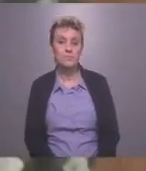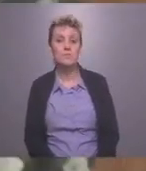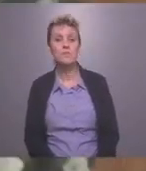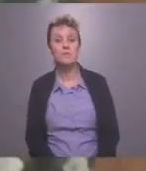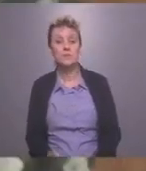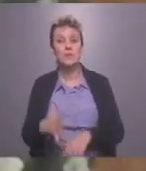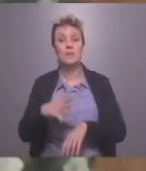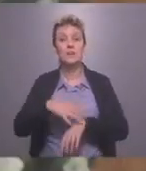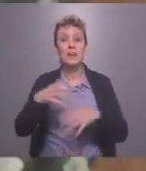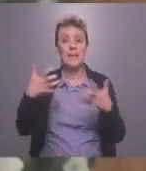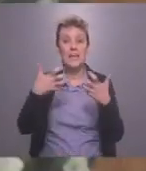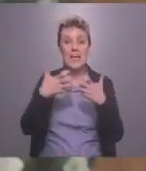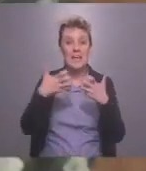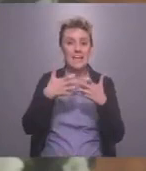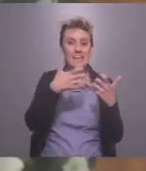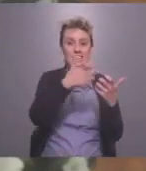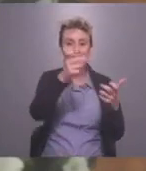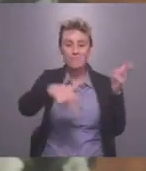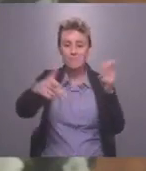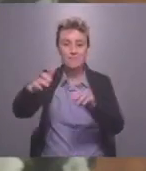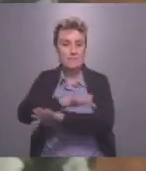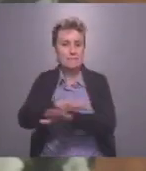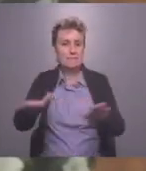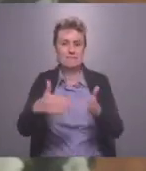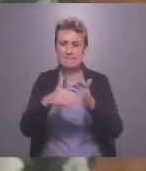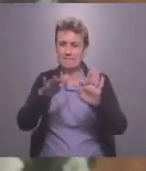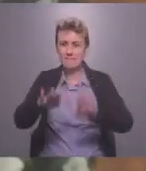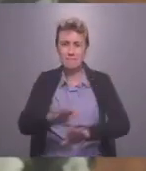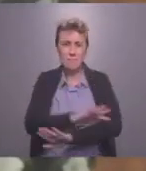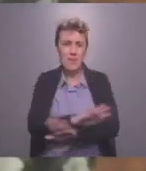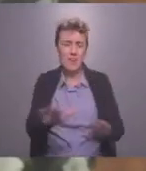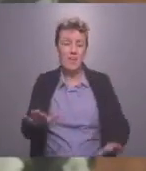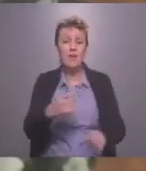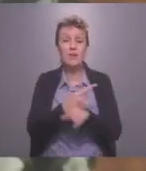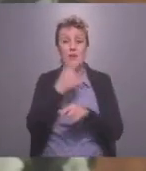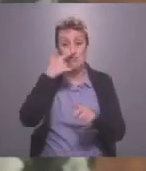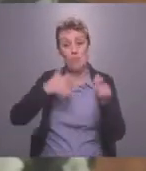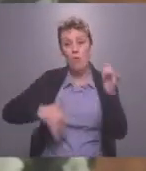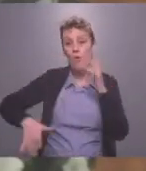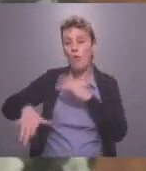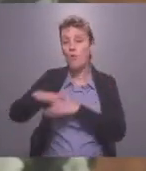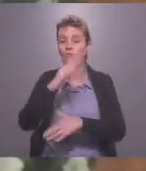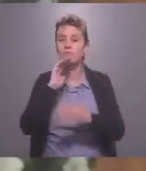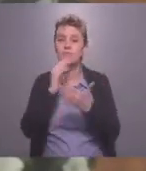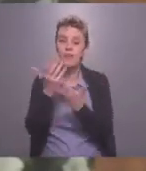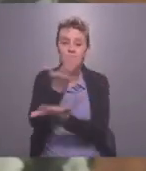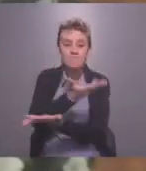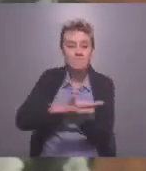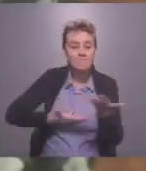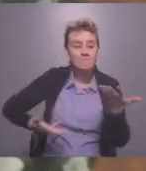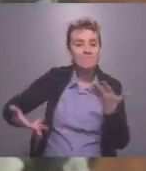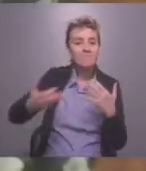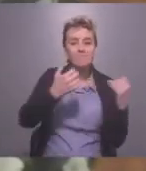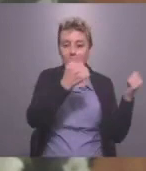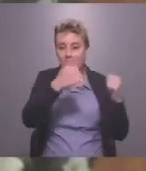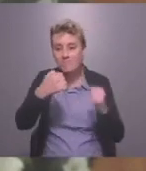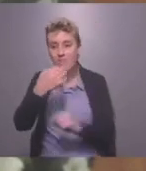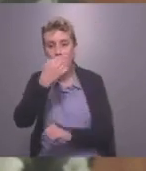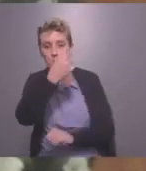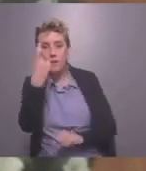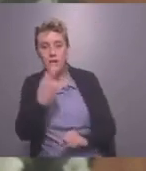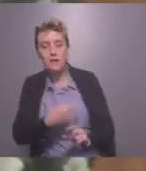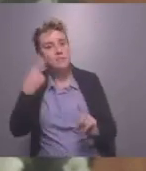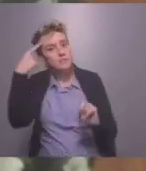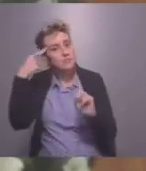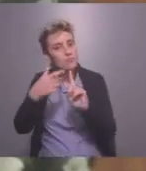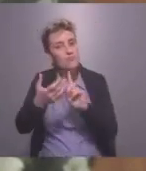Para que cessem as guerras nos diferentes lugares do mundo e para que os povos, pelo entendimento e pela concórdia, alcancem a